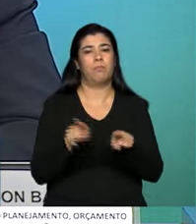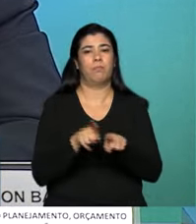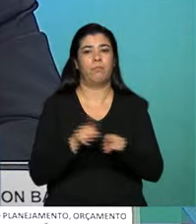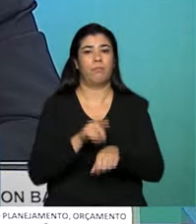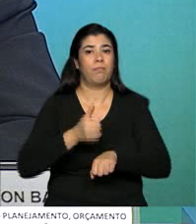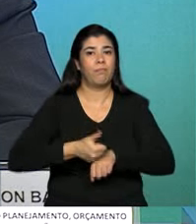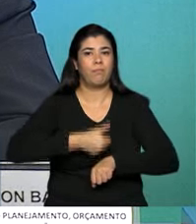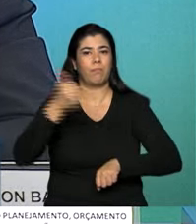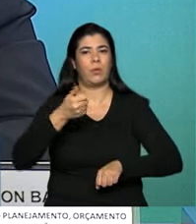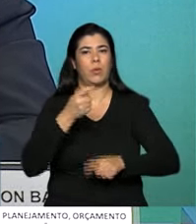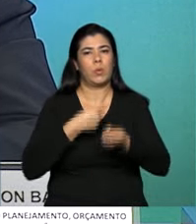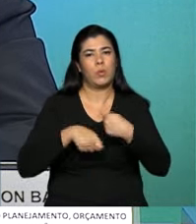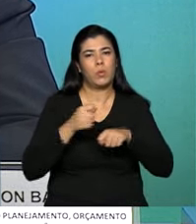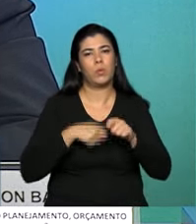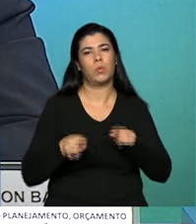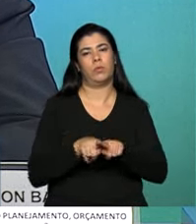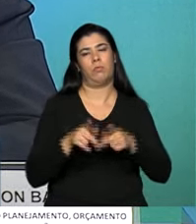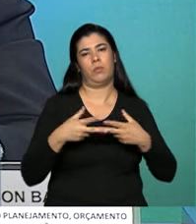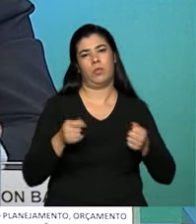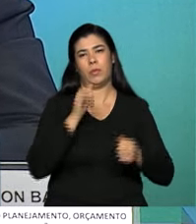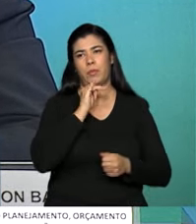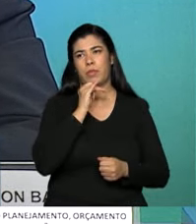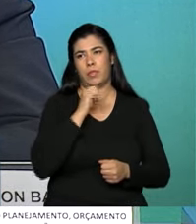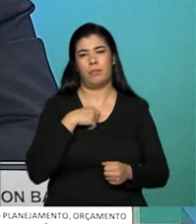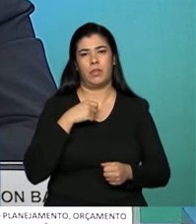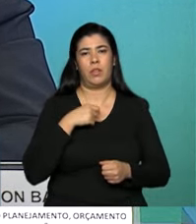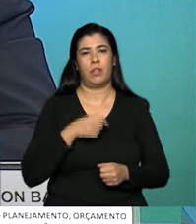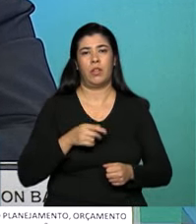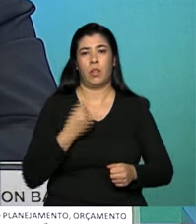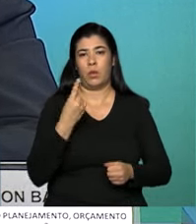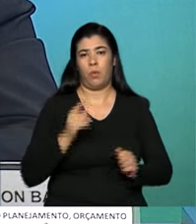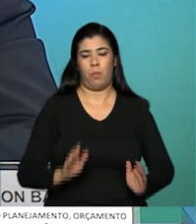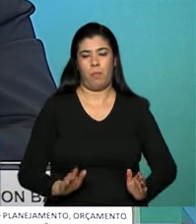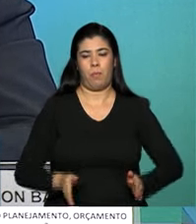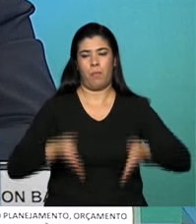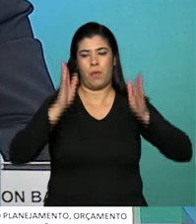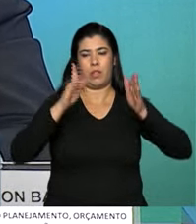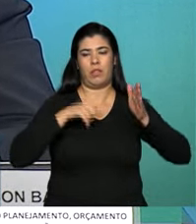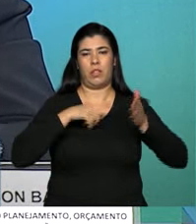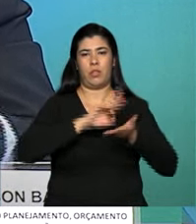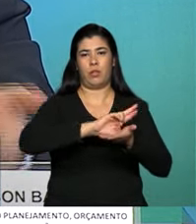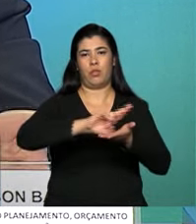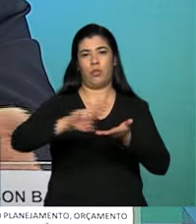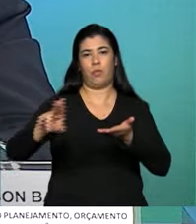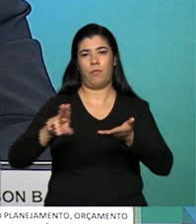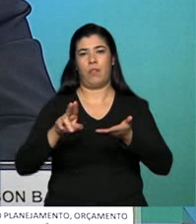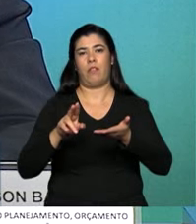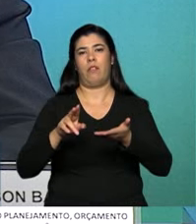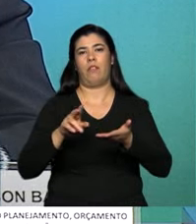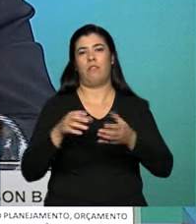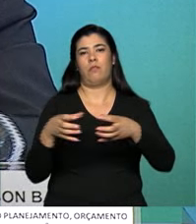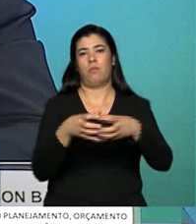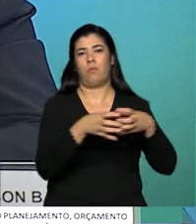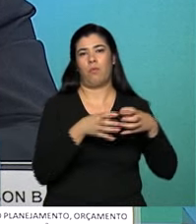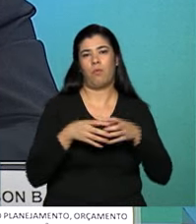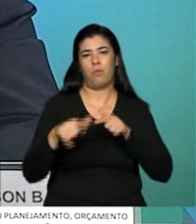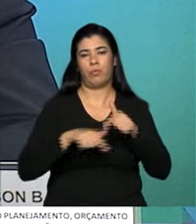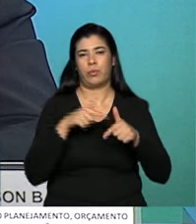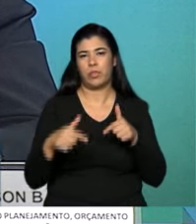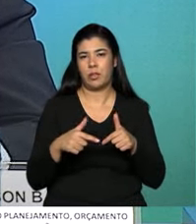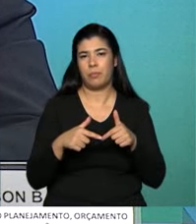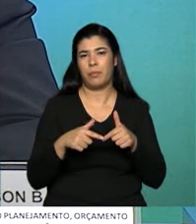maiores economias de escala em vez de Às vezes você tem no mesmo mesmo prédio diferentes órgãos com diferentes contratos de Manutenção e limpeza então